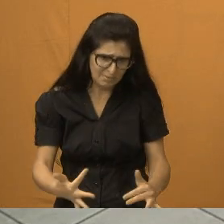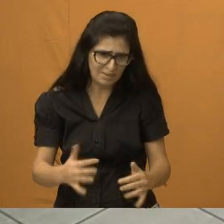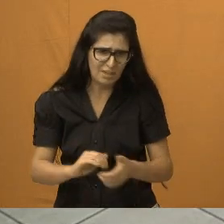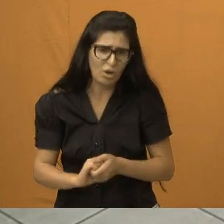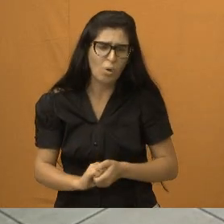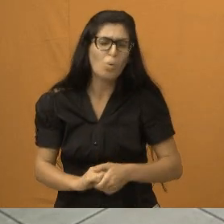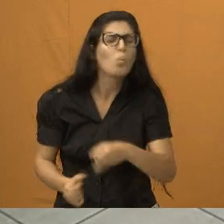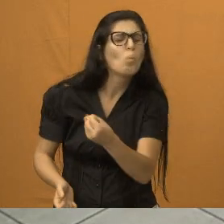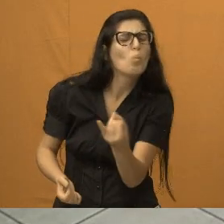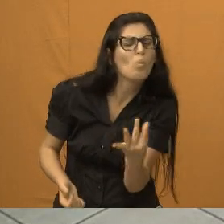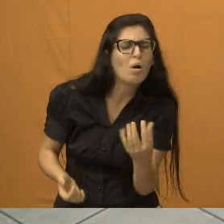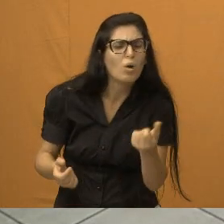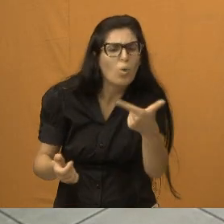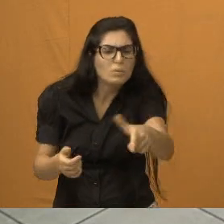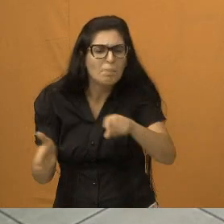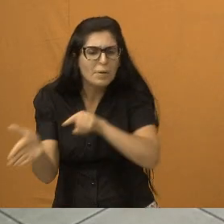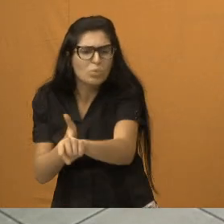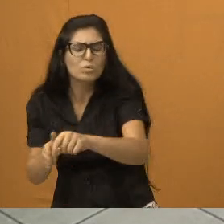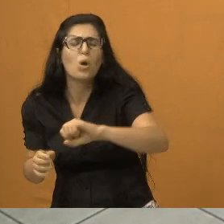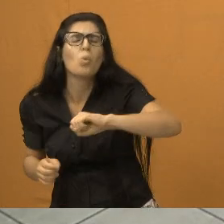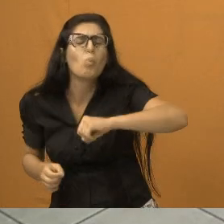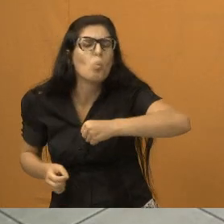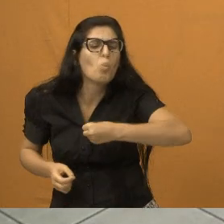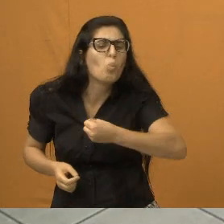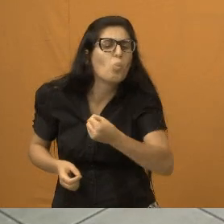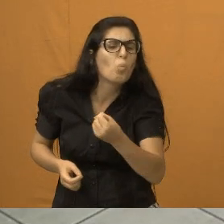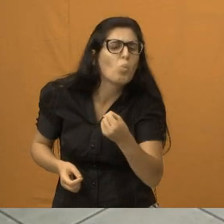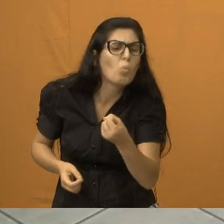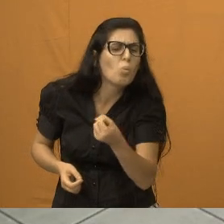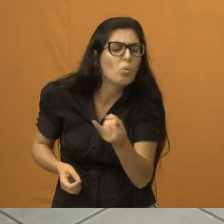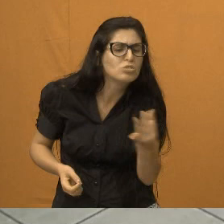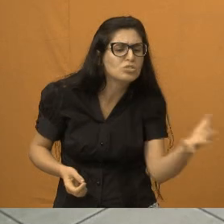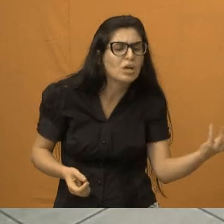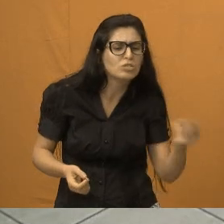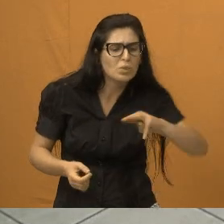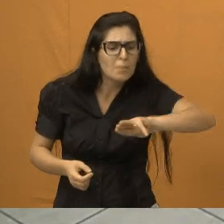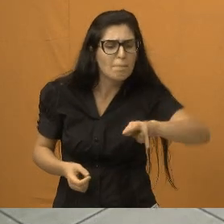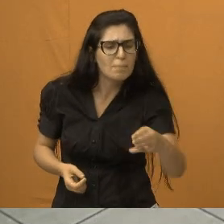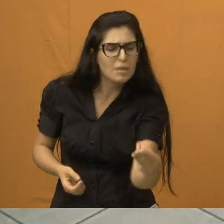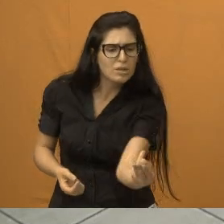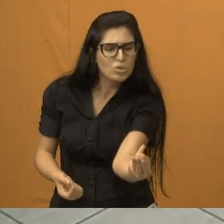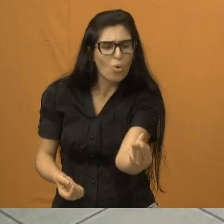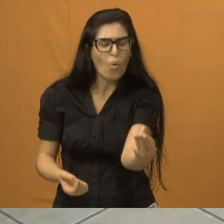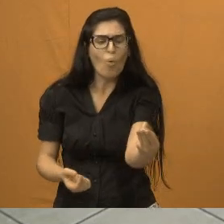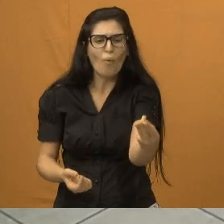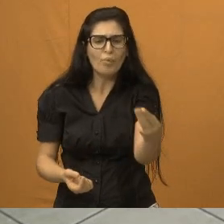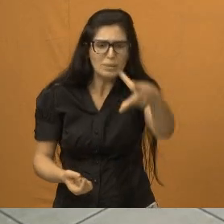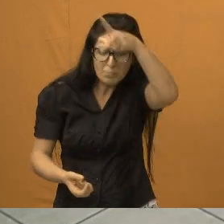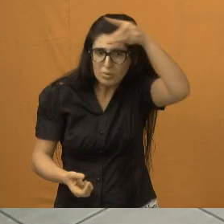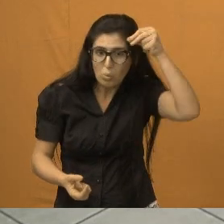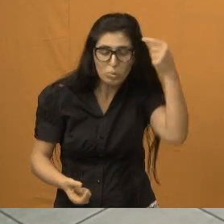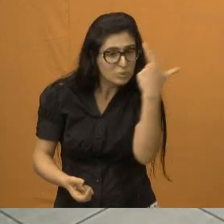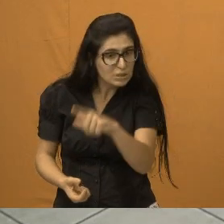Quantos milhões, assim, para quem está assistindo, quantos milhões mais ou menos foi arrecadado? Então, foi arrecadado